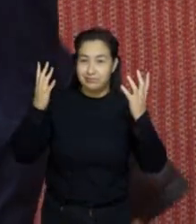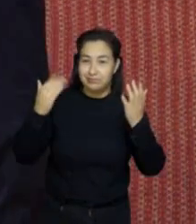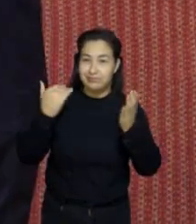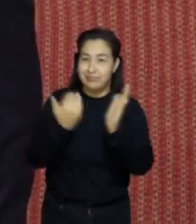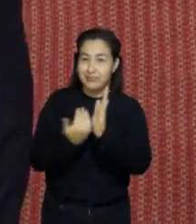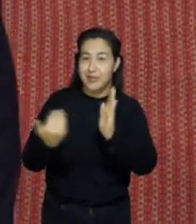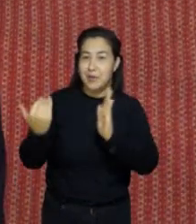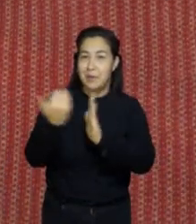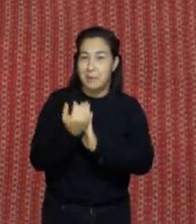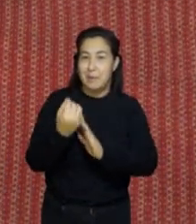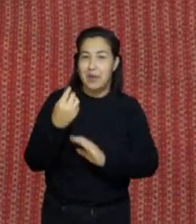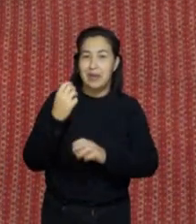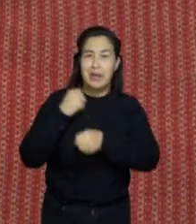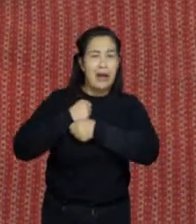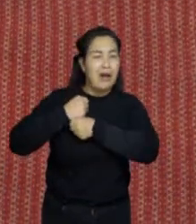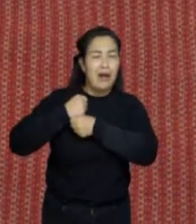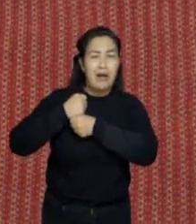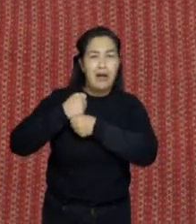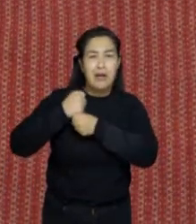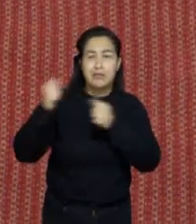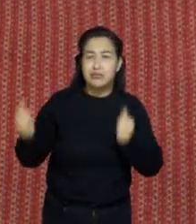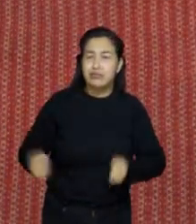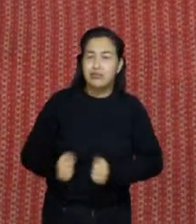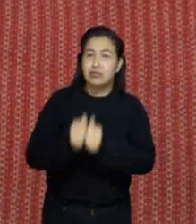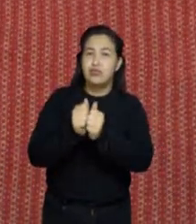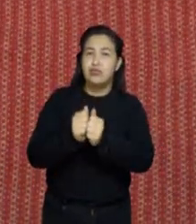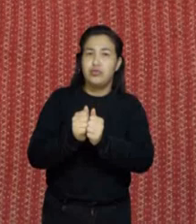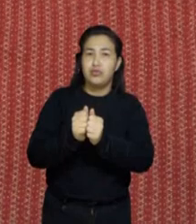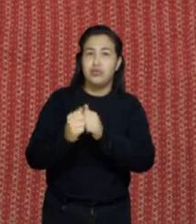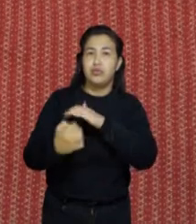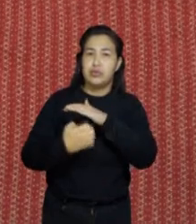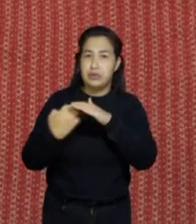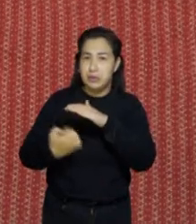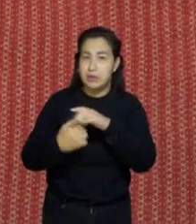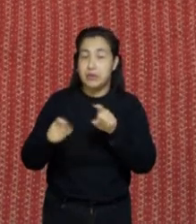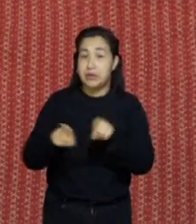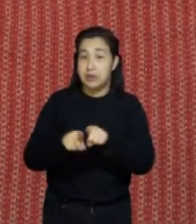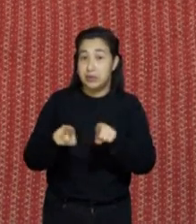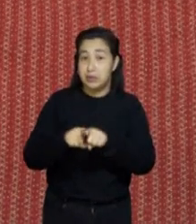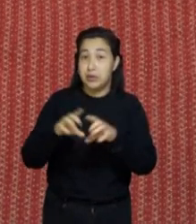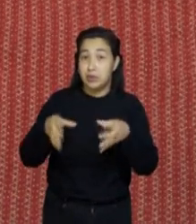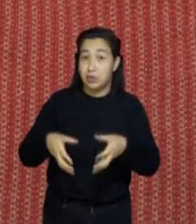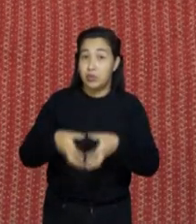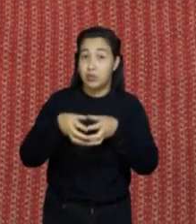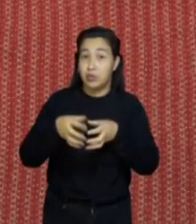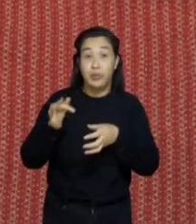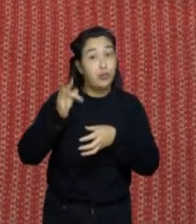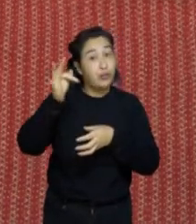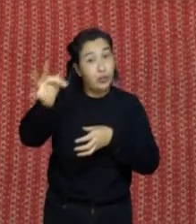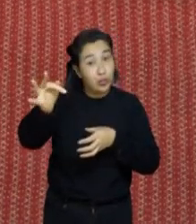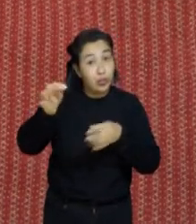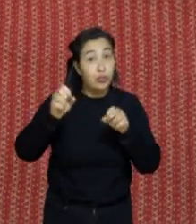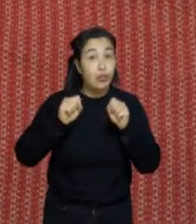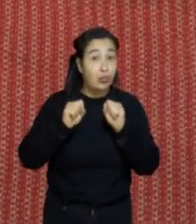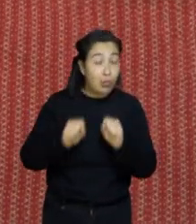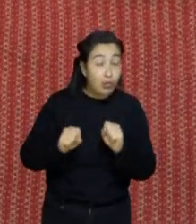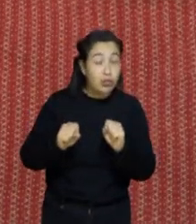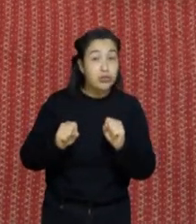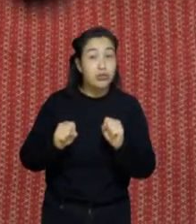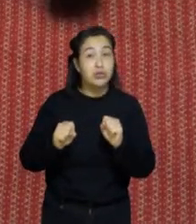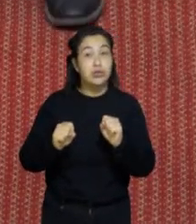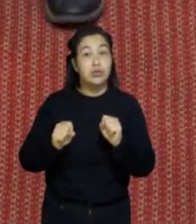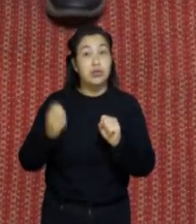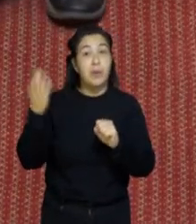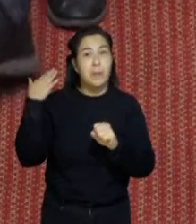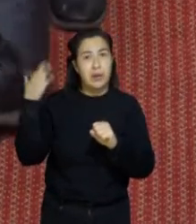sua empresa, junto com a sua equipe. Claro que você terá aí um futuro de isso, como passou o seu pai para você, e